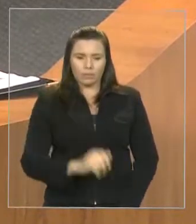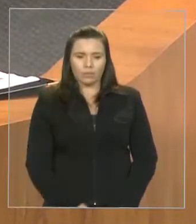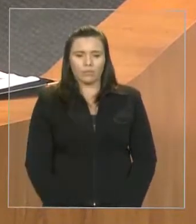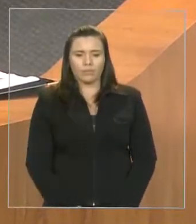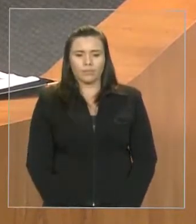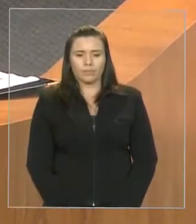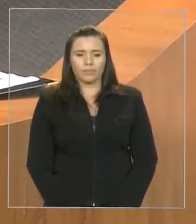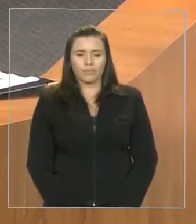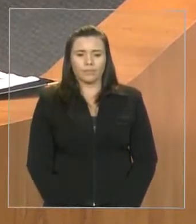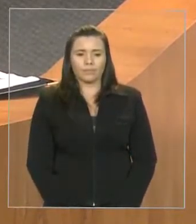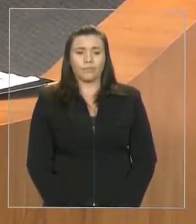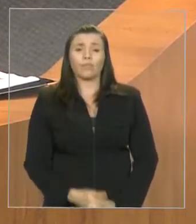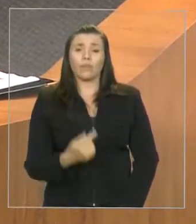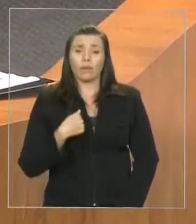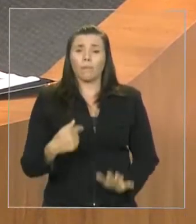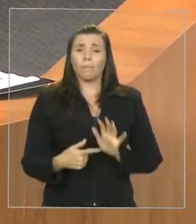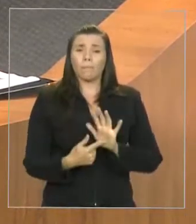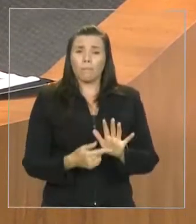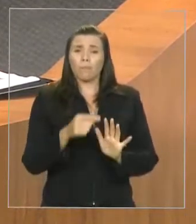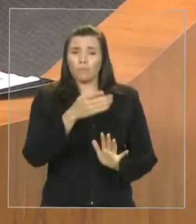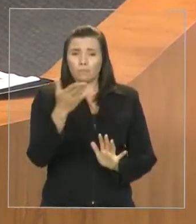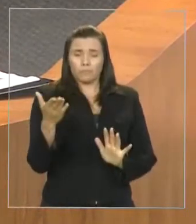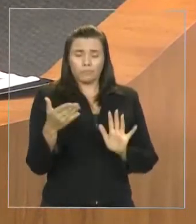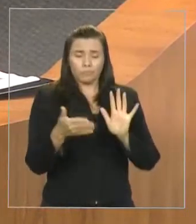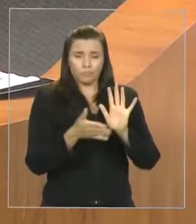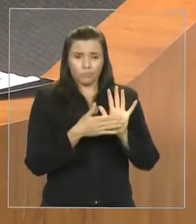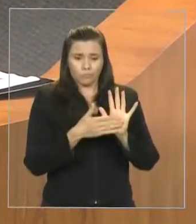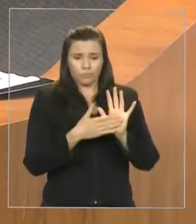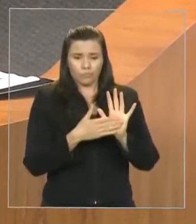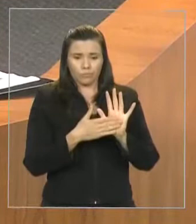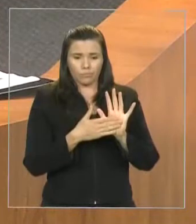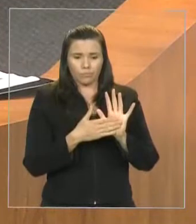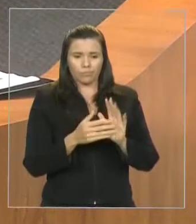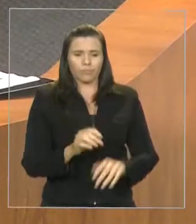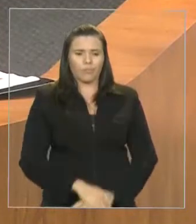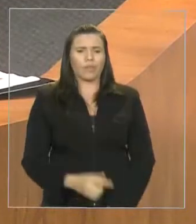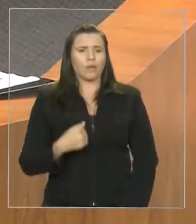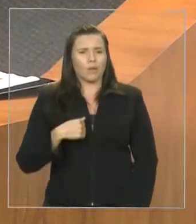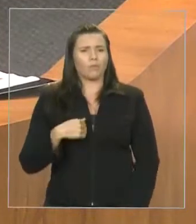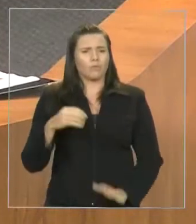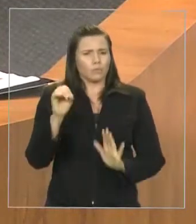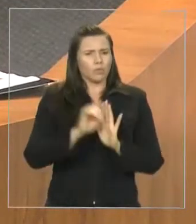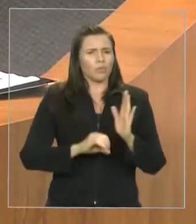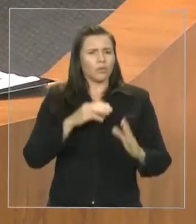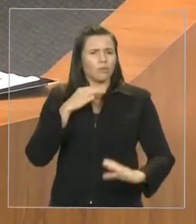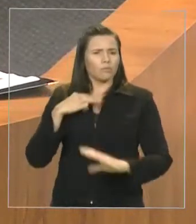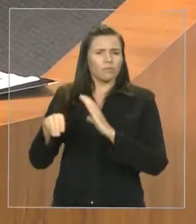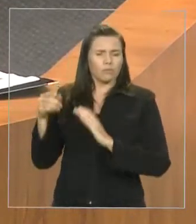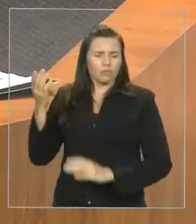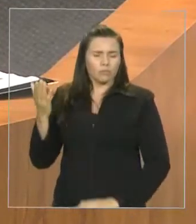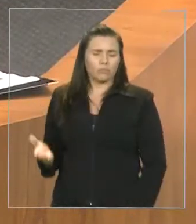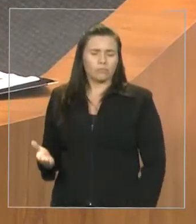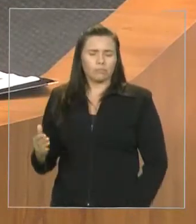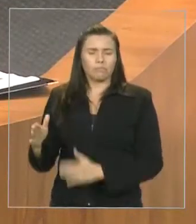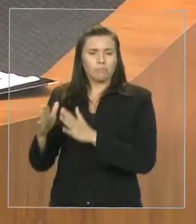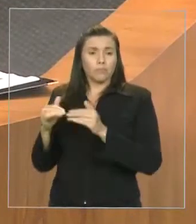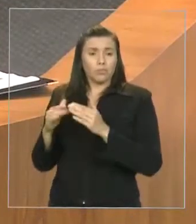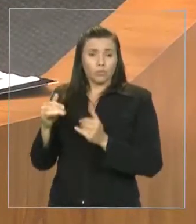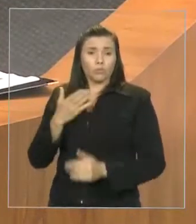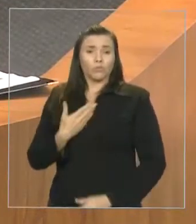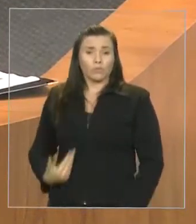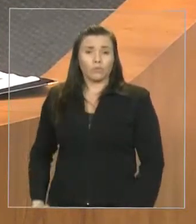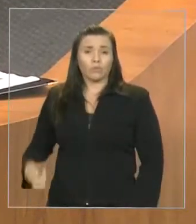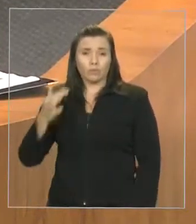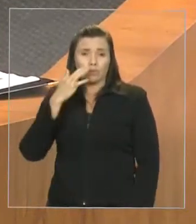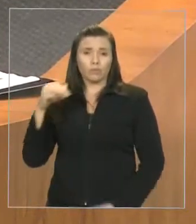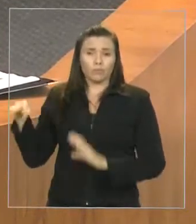casa a relação de todas as escolas que o governo disse que havia reformado